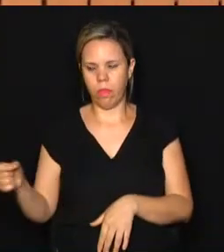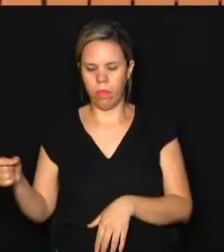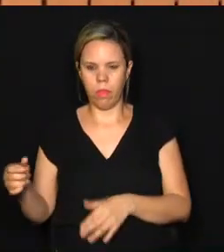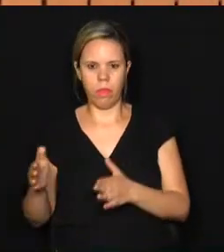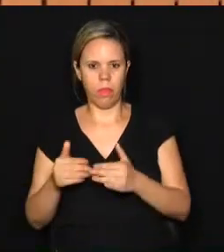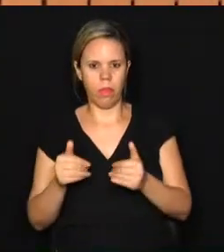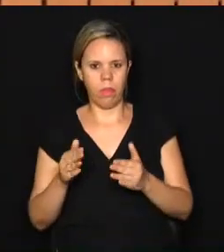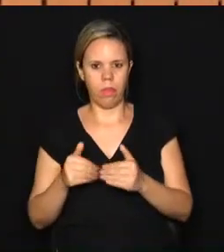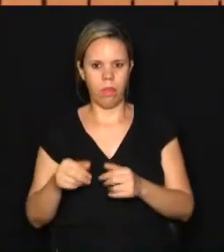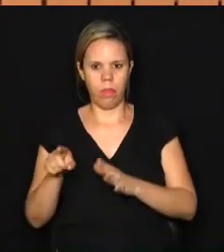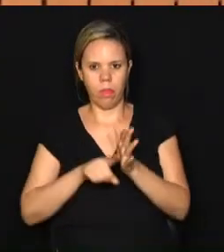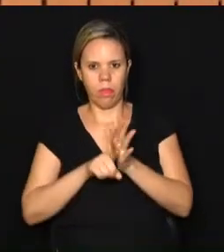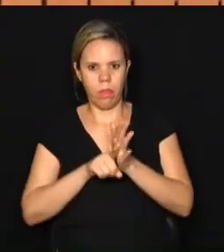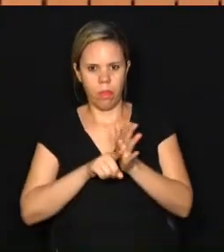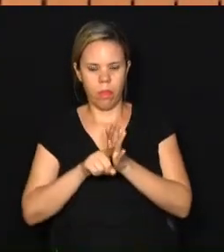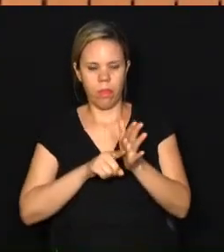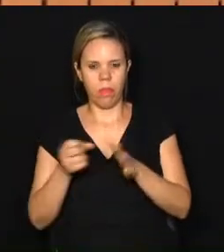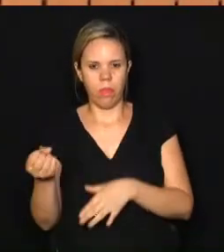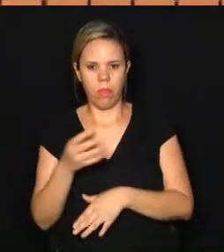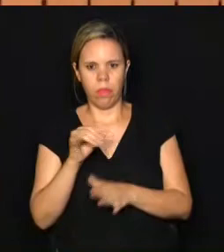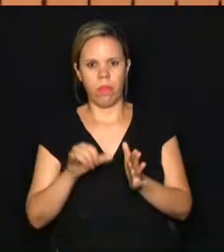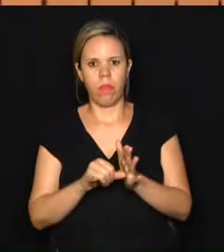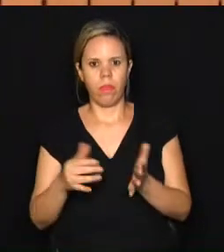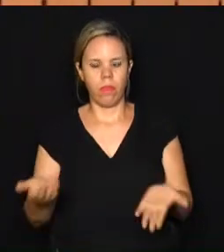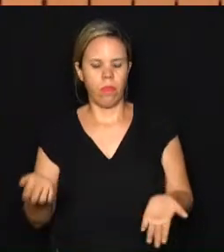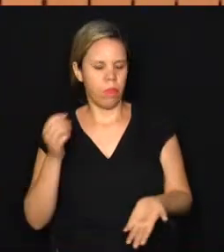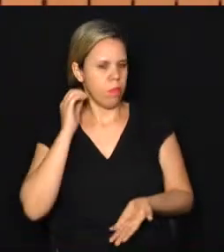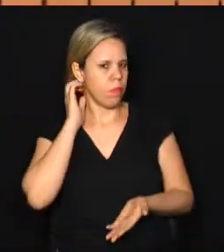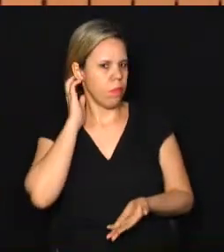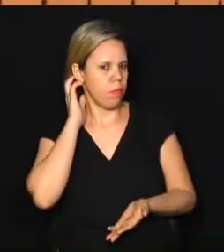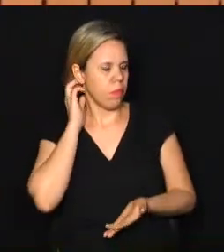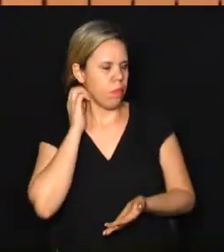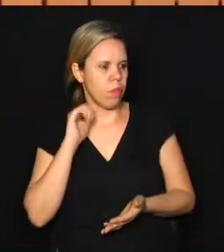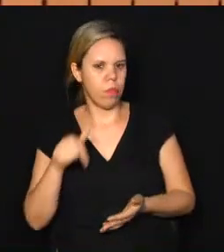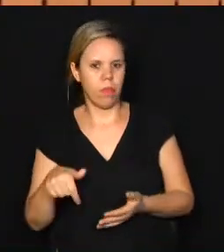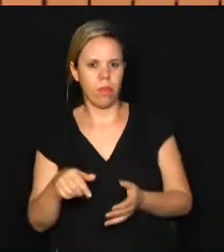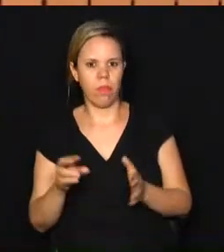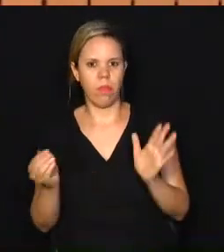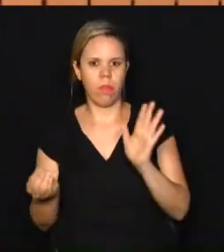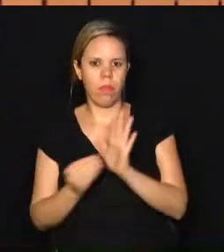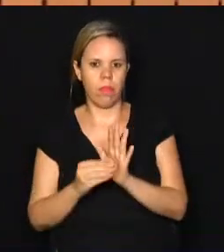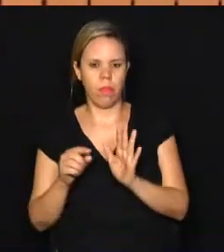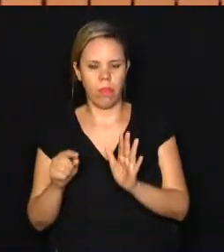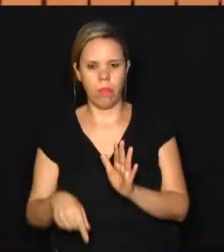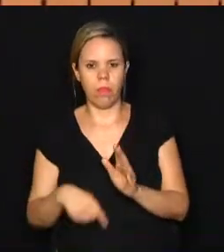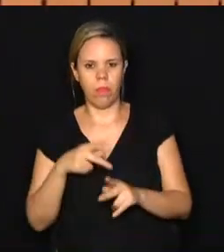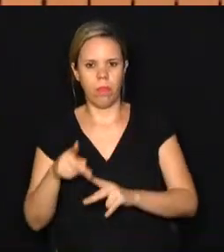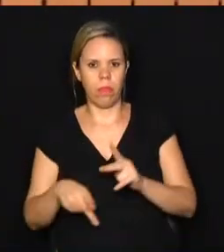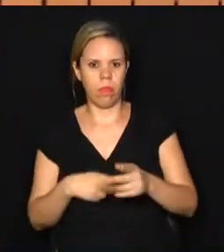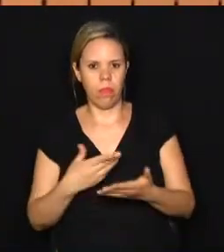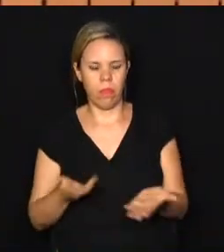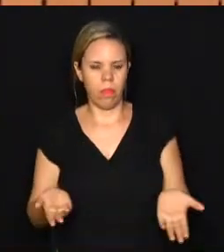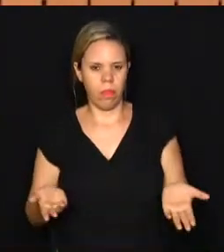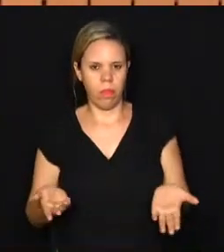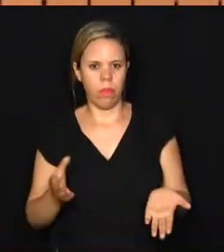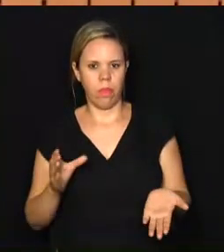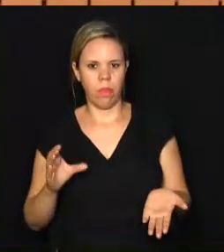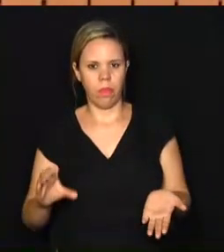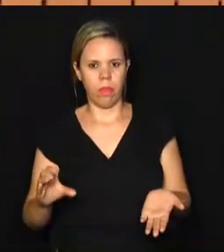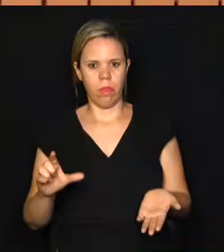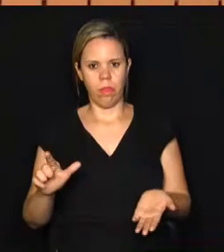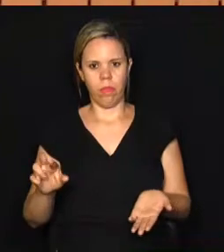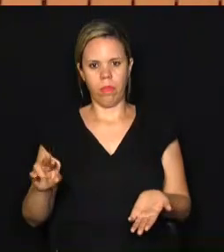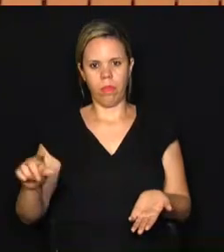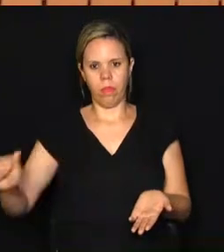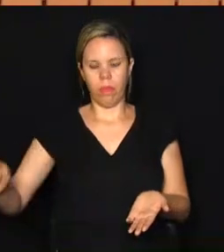solicitando investigação sobre esse novo edital. Então, aqui deixa registrado aqui as considerações da Cláudia. Obrigada, Cláudia,